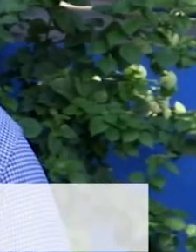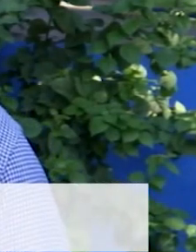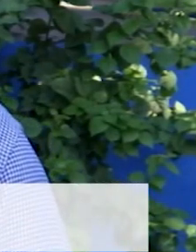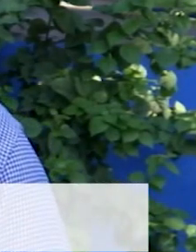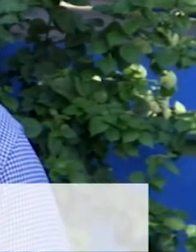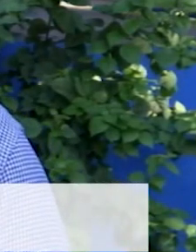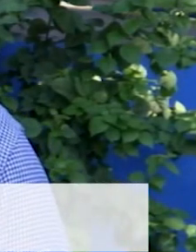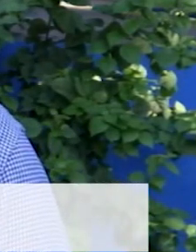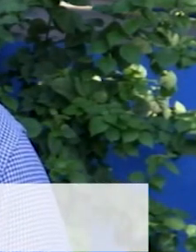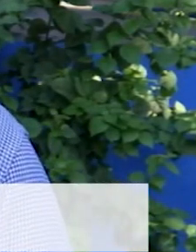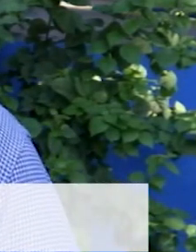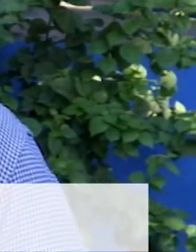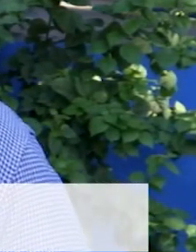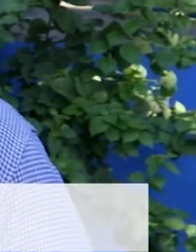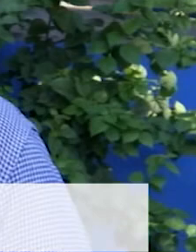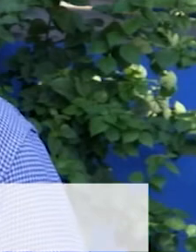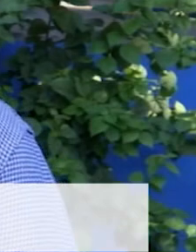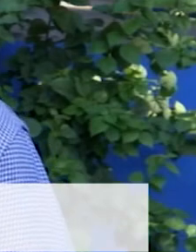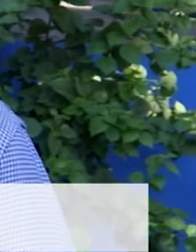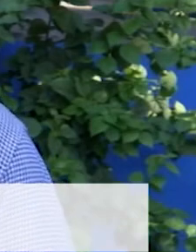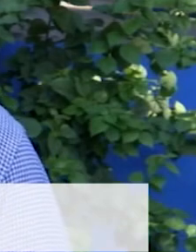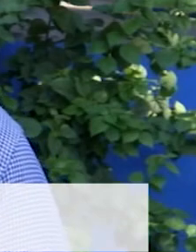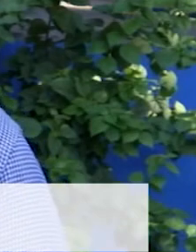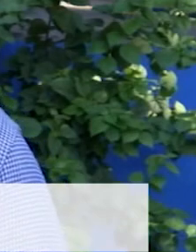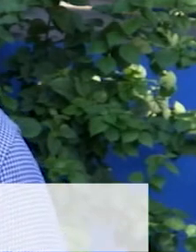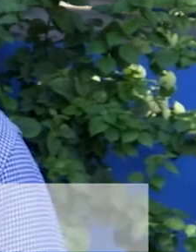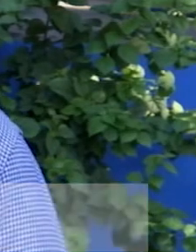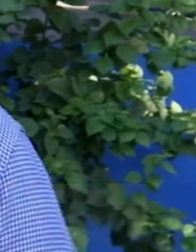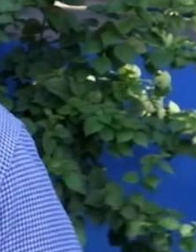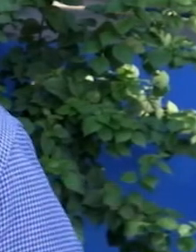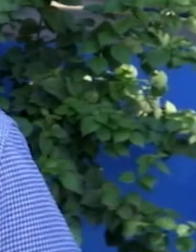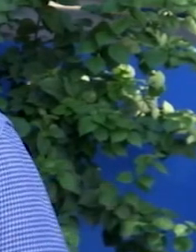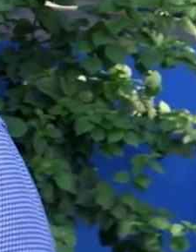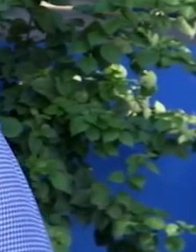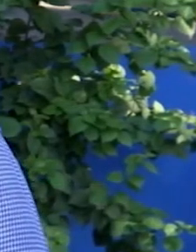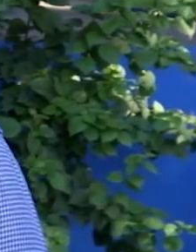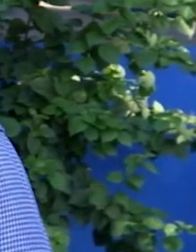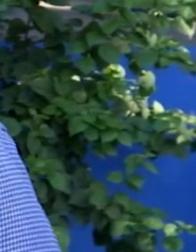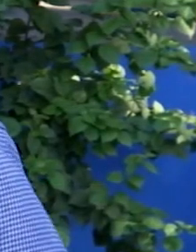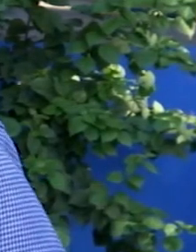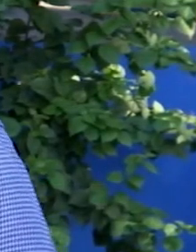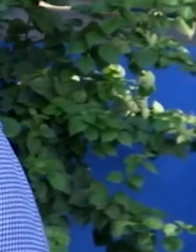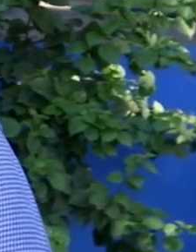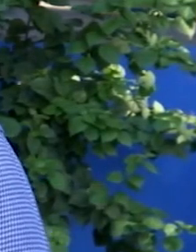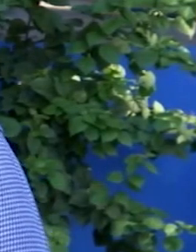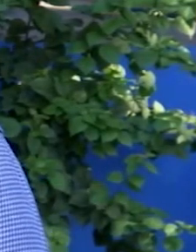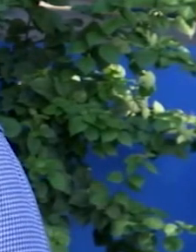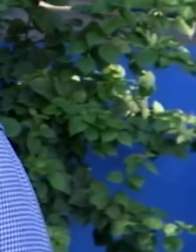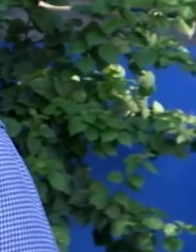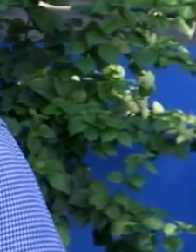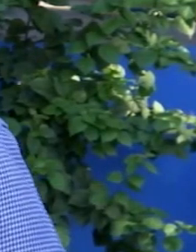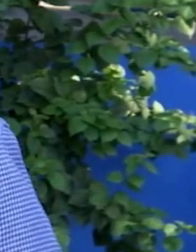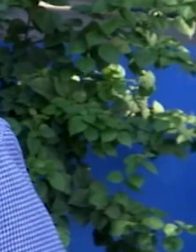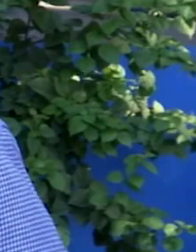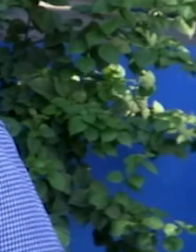aqui, né, juntamente com a Alessandra e com o Zé Carlos, né, nesse ato de entrega aqui